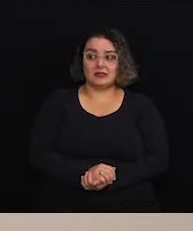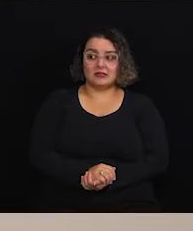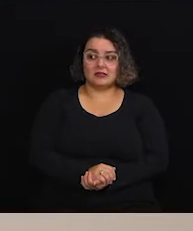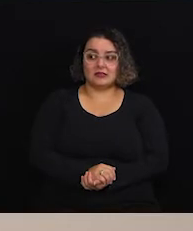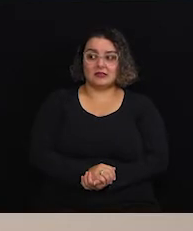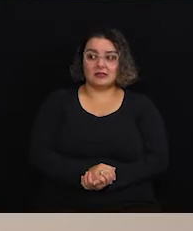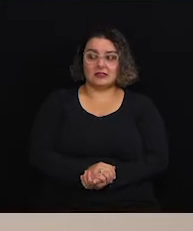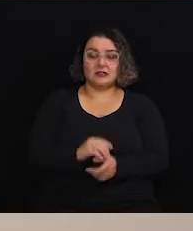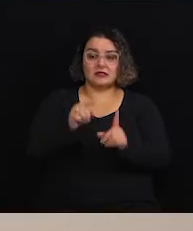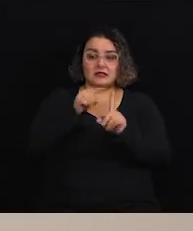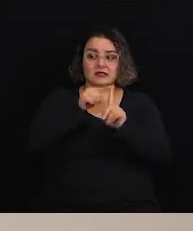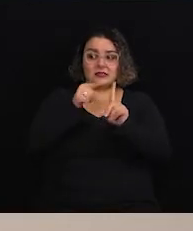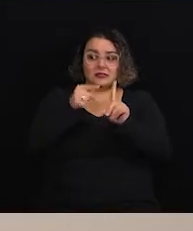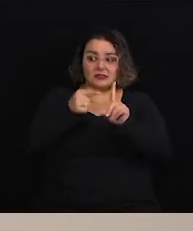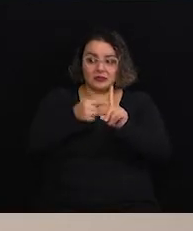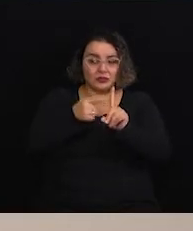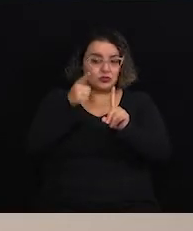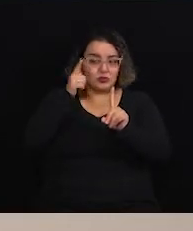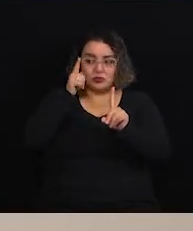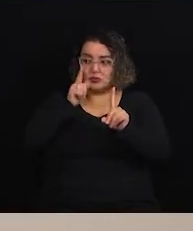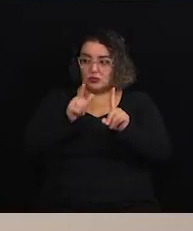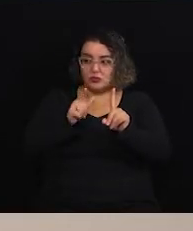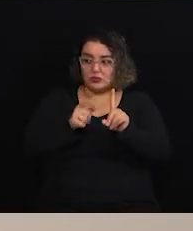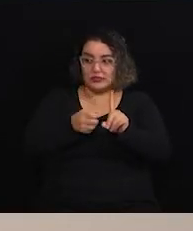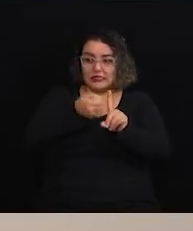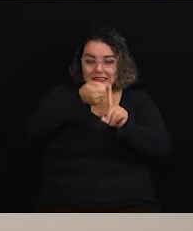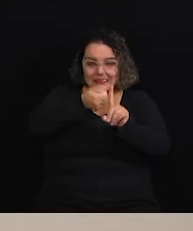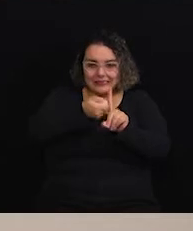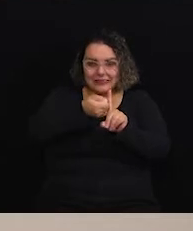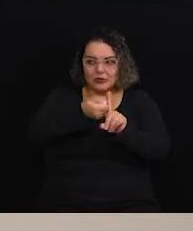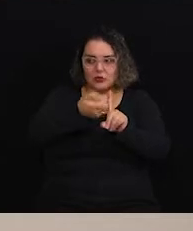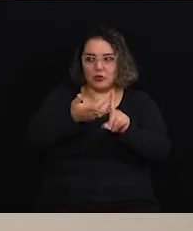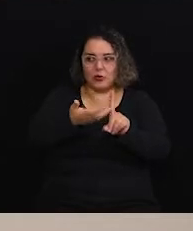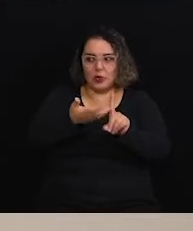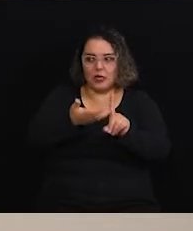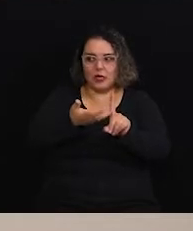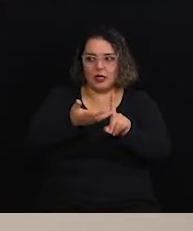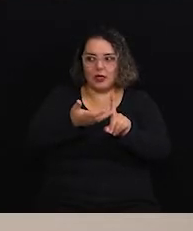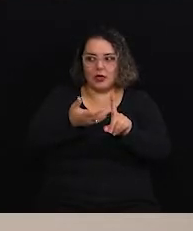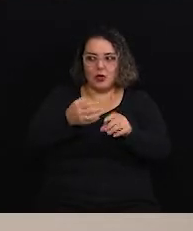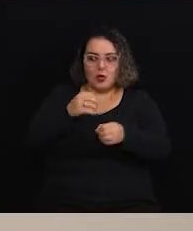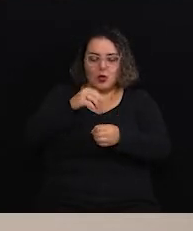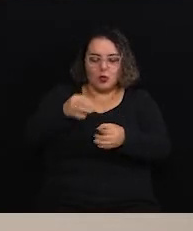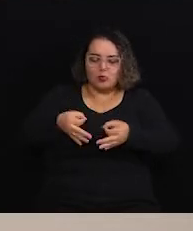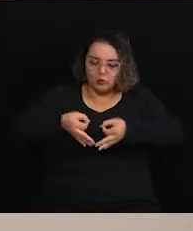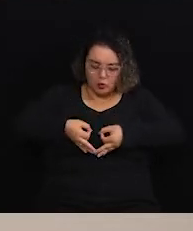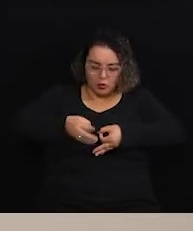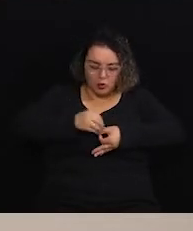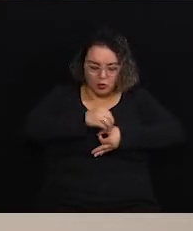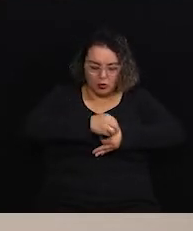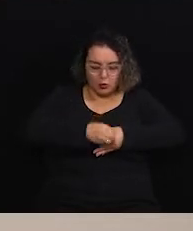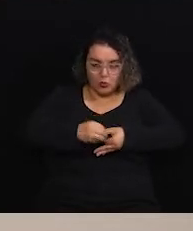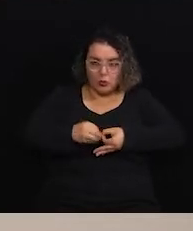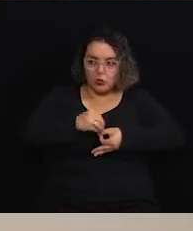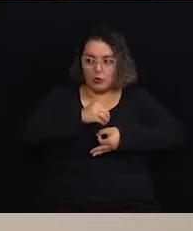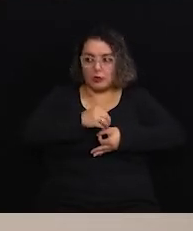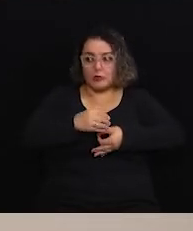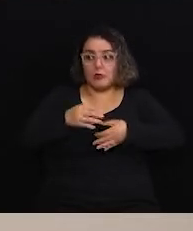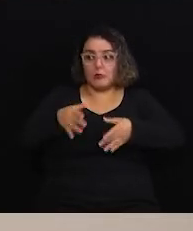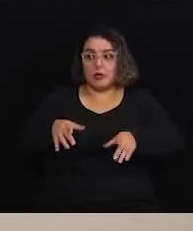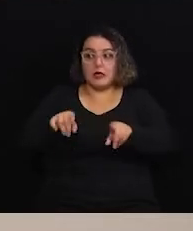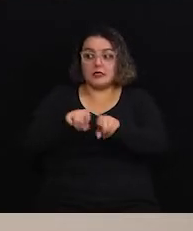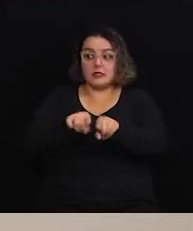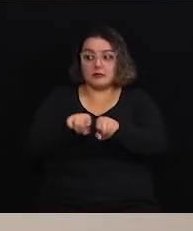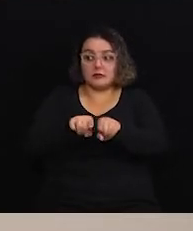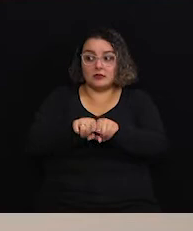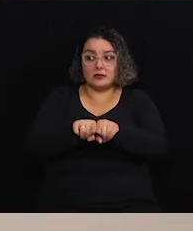não seja, né, conseguir um encontro, né, entre o espermatozoide e o óvulo, né, então por questões mecânicas, mas